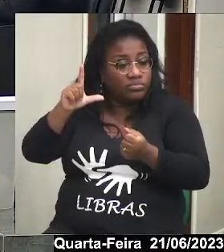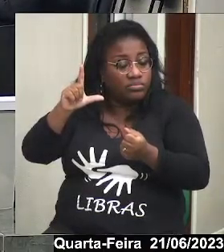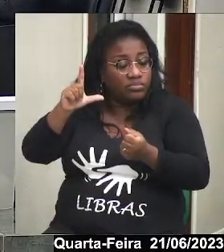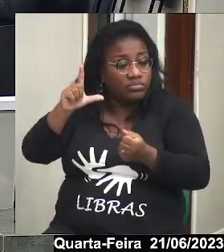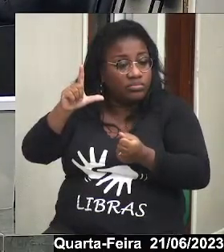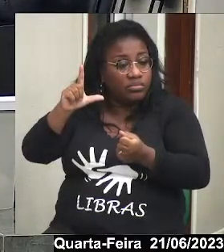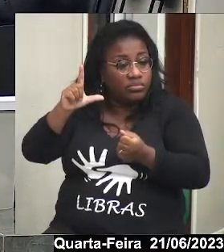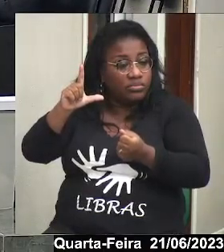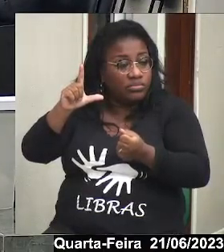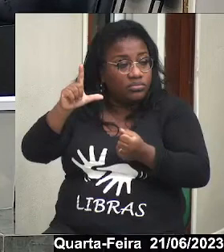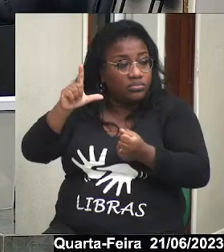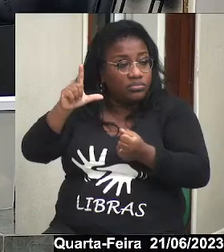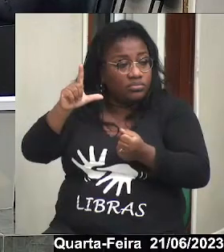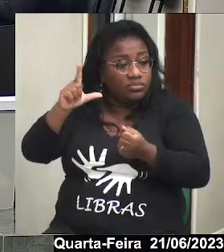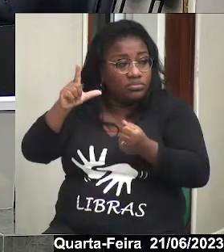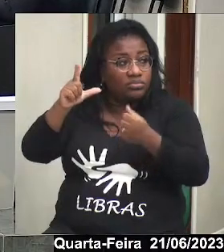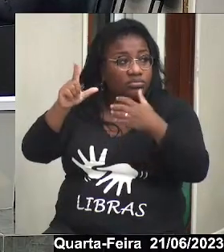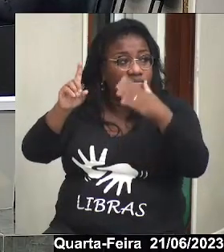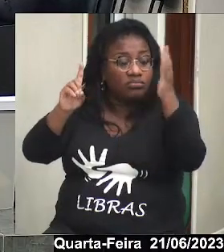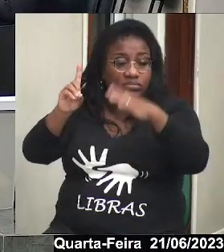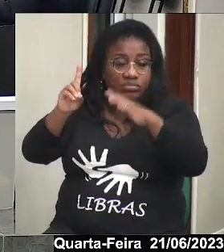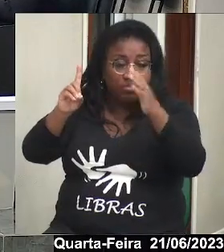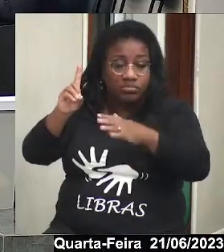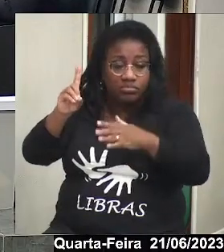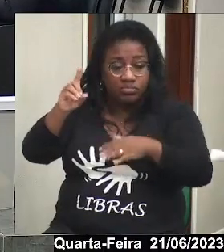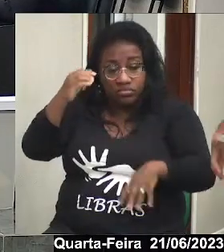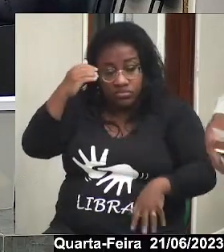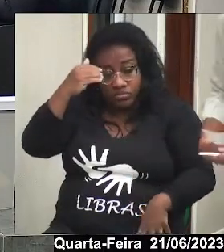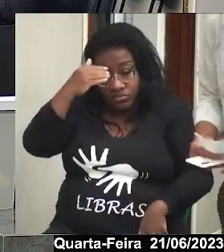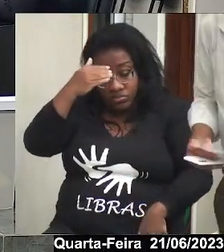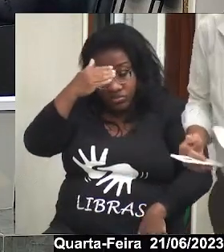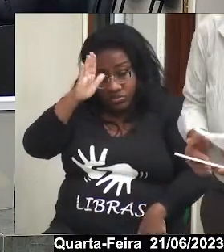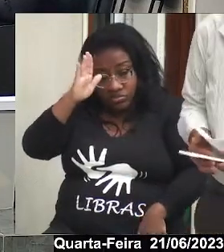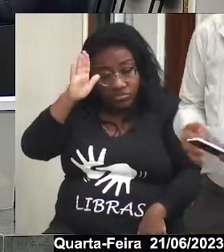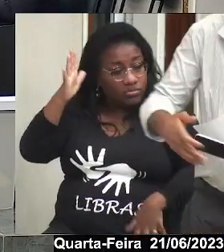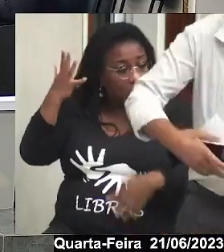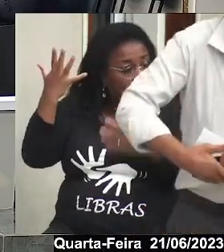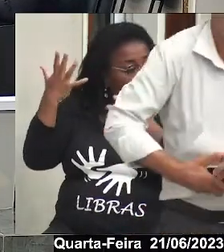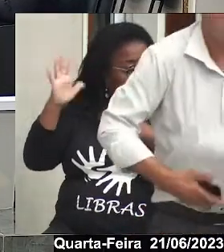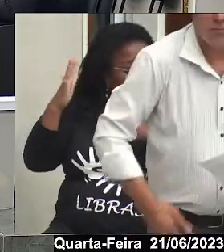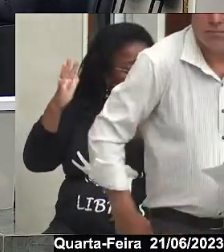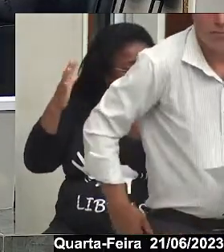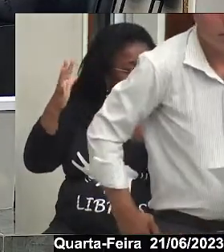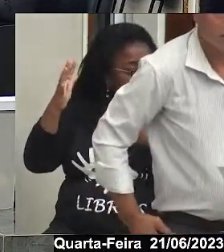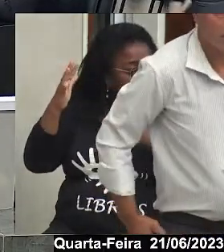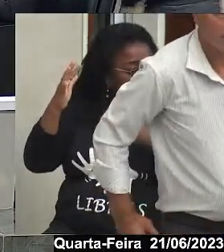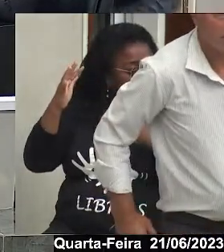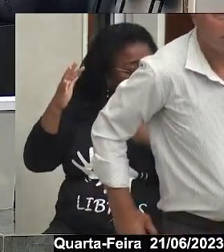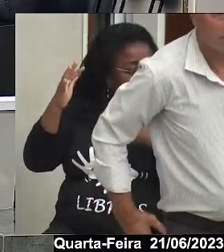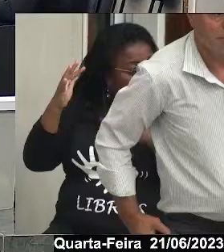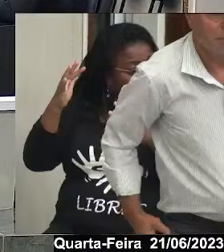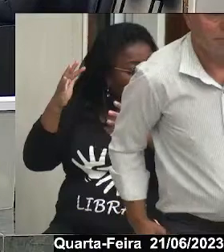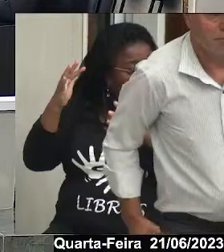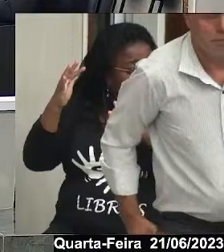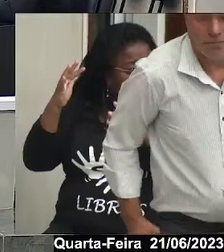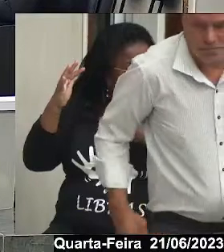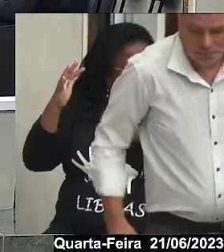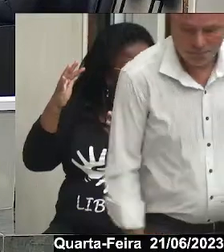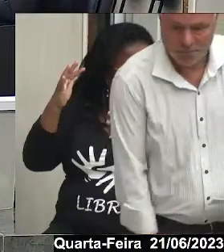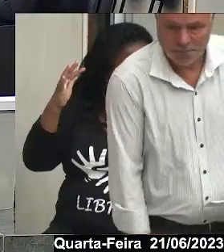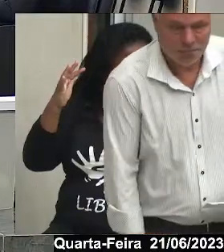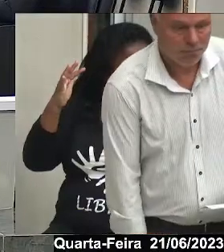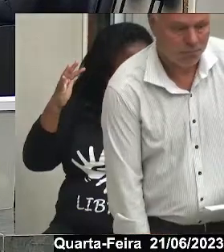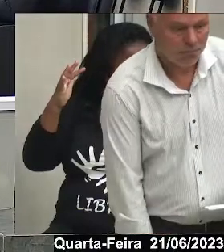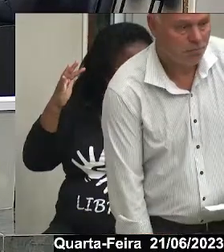desculpe. Nós estamos votando a moção do vereador Lúcio Costa, moção de aplauso. Em relação ao quê? Aos 20 anos